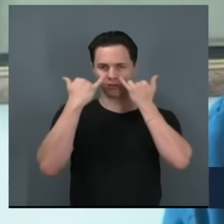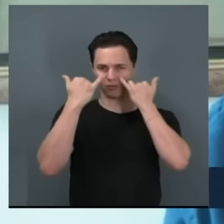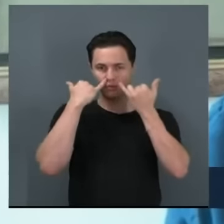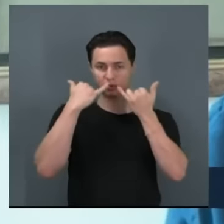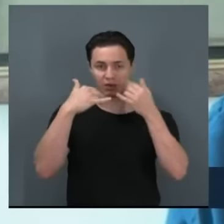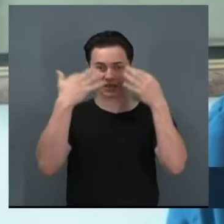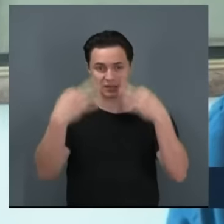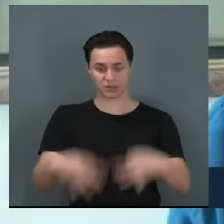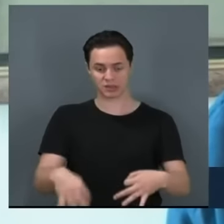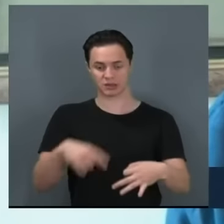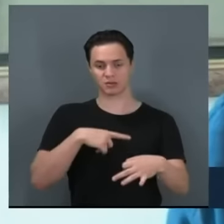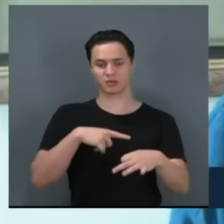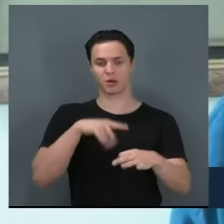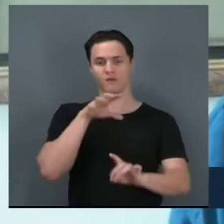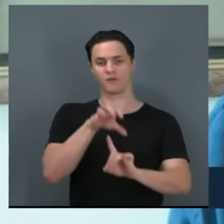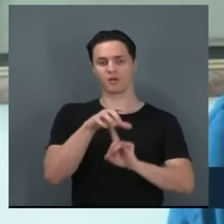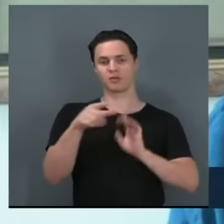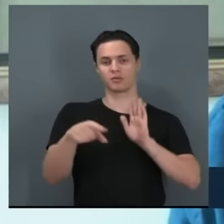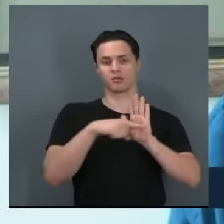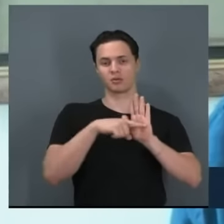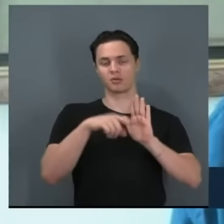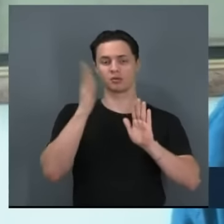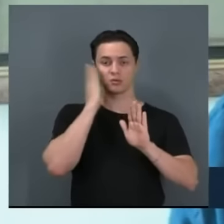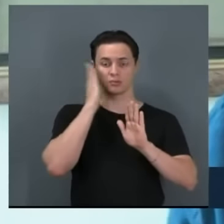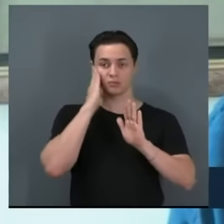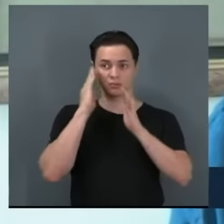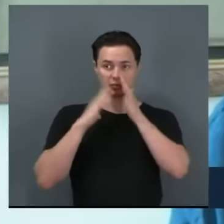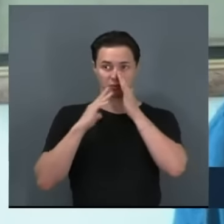efeitos negativos das redes de